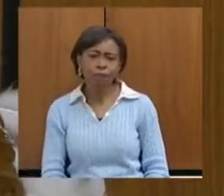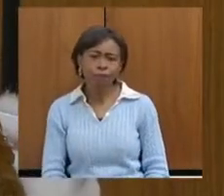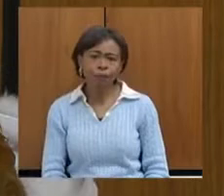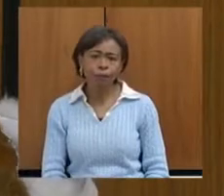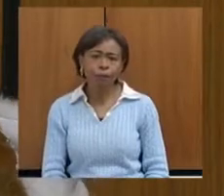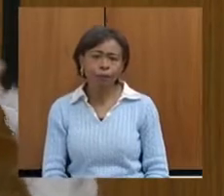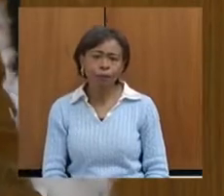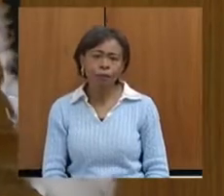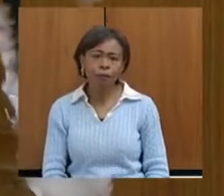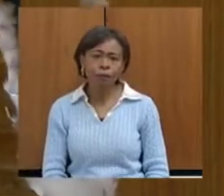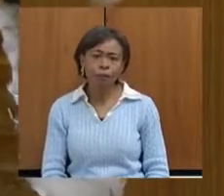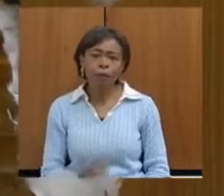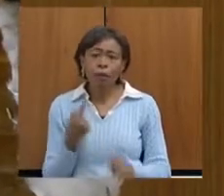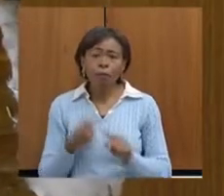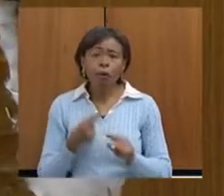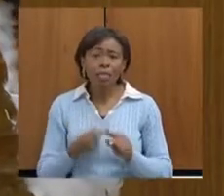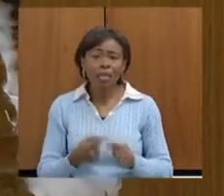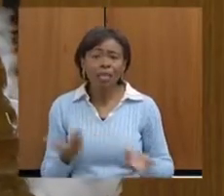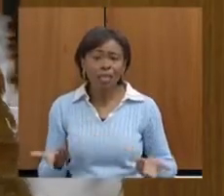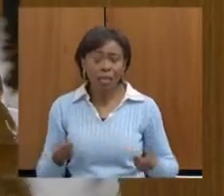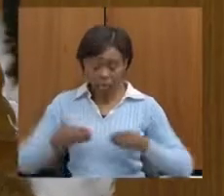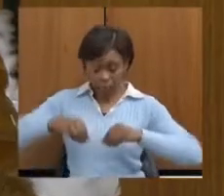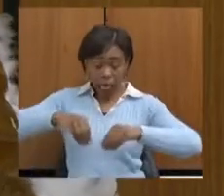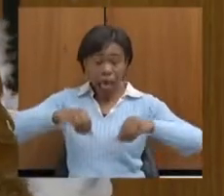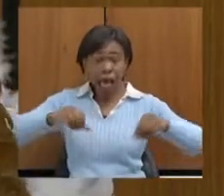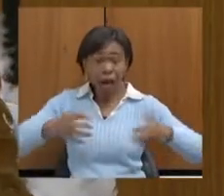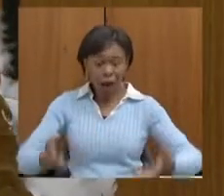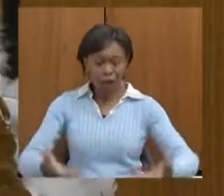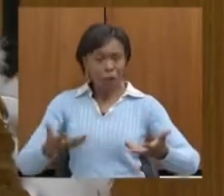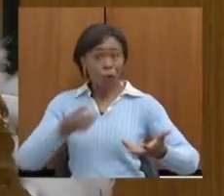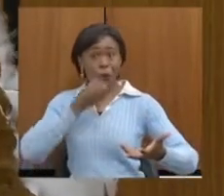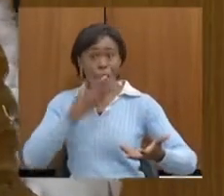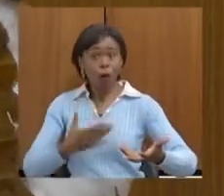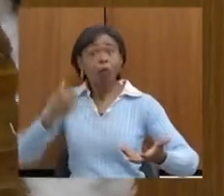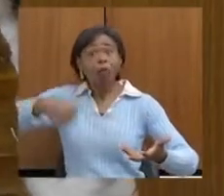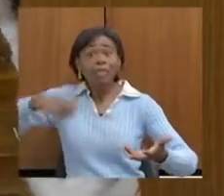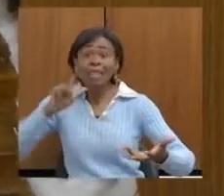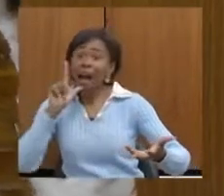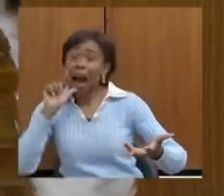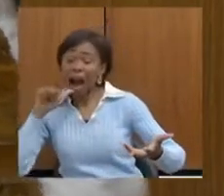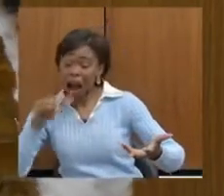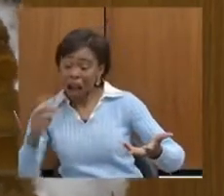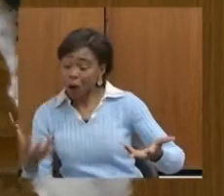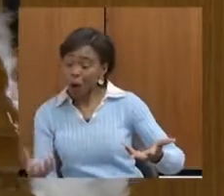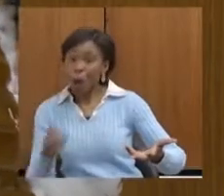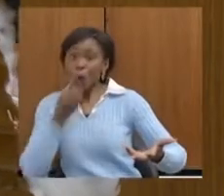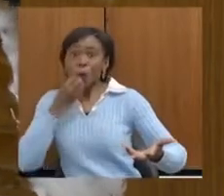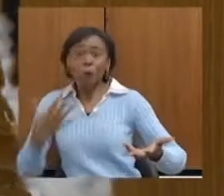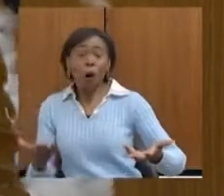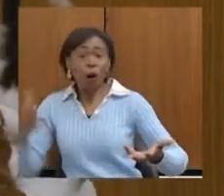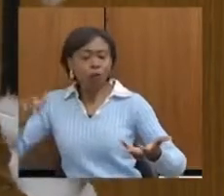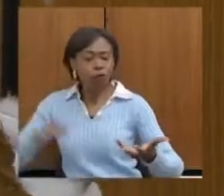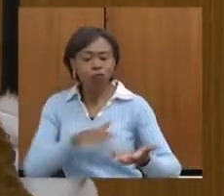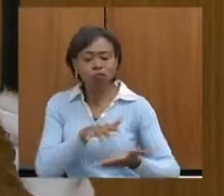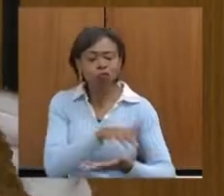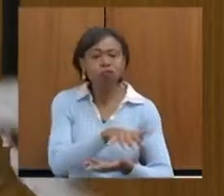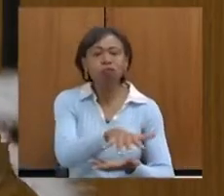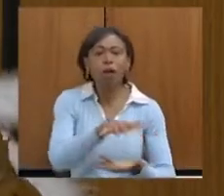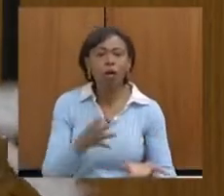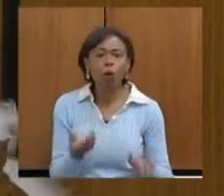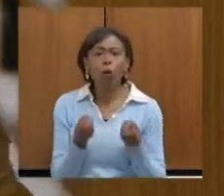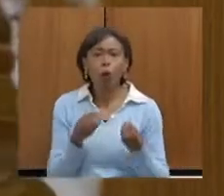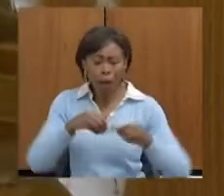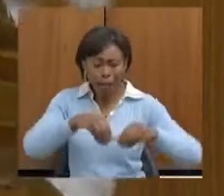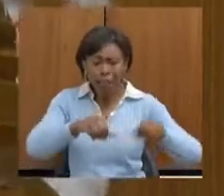é porque para uma terra está fértil tem que ter uma água boa para ser água não tá bom como é que a terra vai